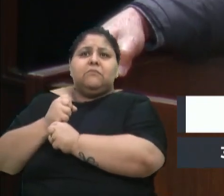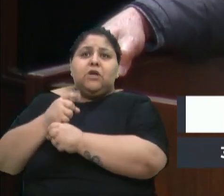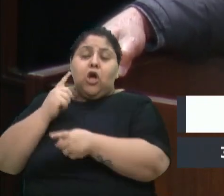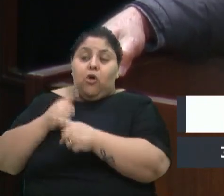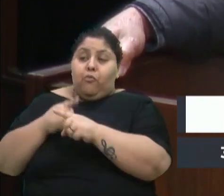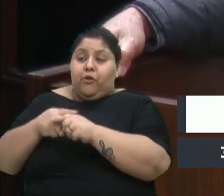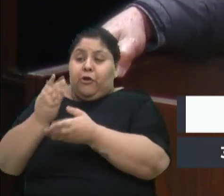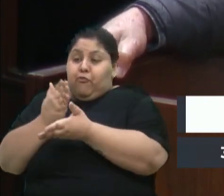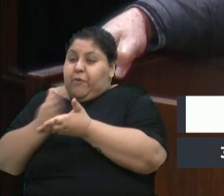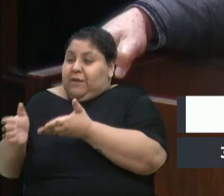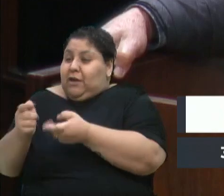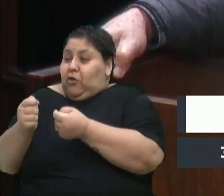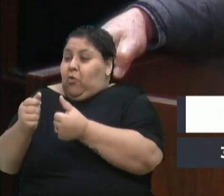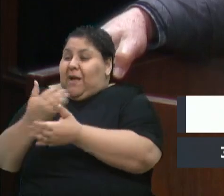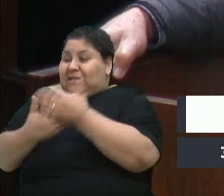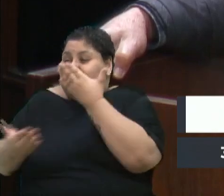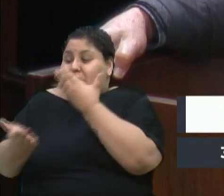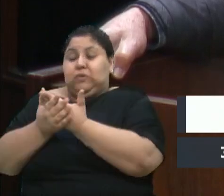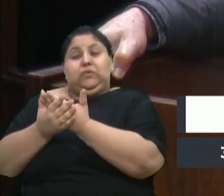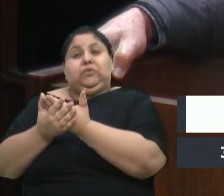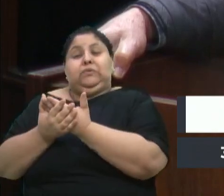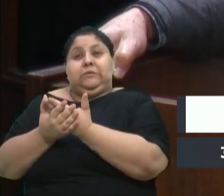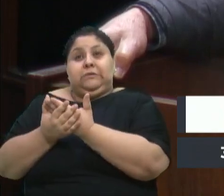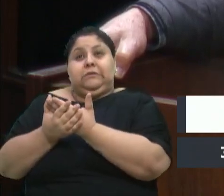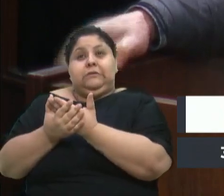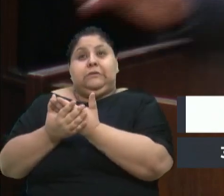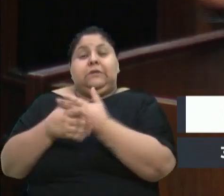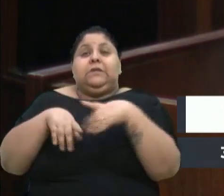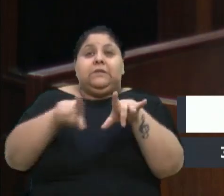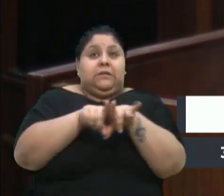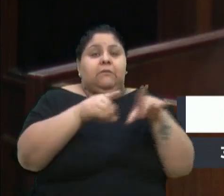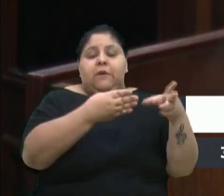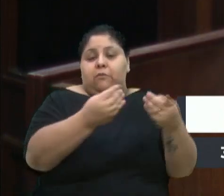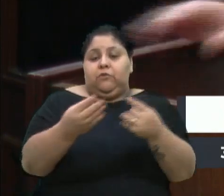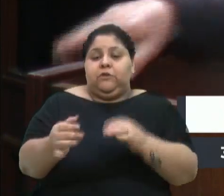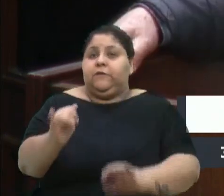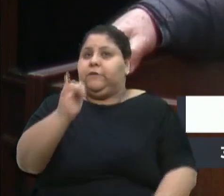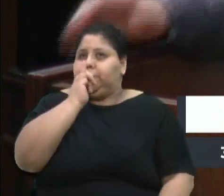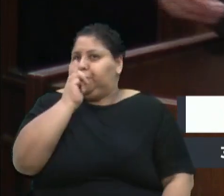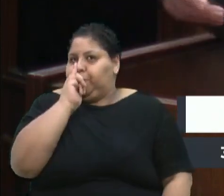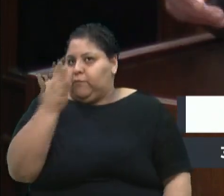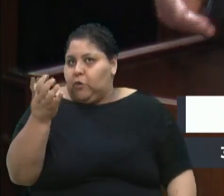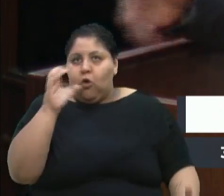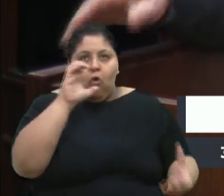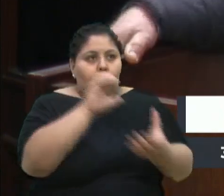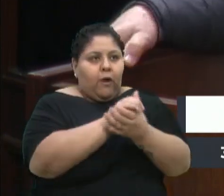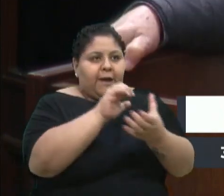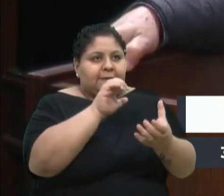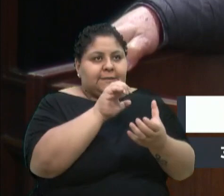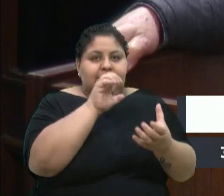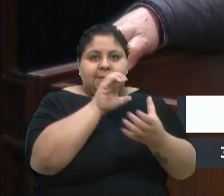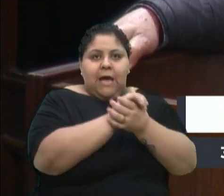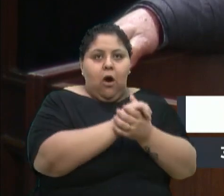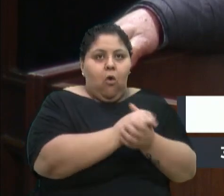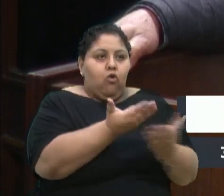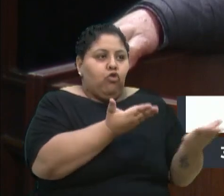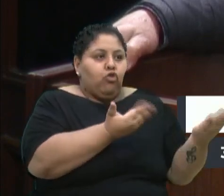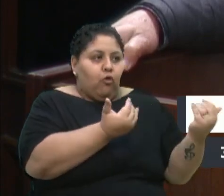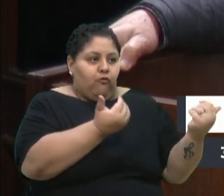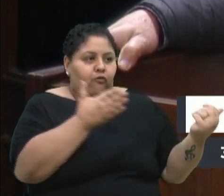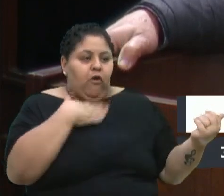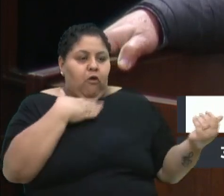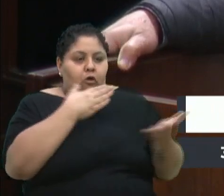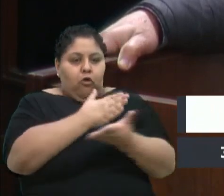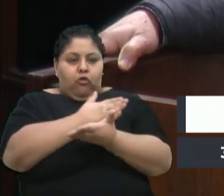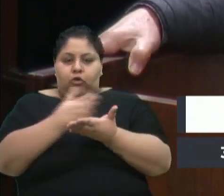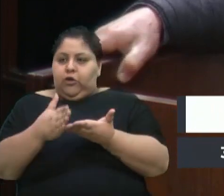tudo. Situações também, muitas vezes, vou citar um casalzinho novo. Eu, quando iniciei, eu não